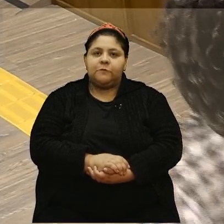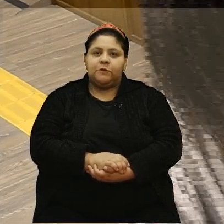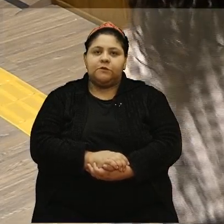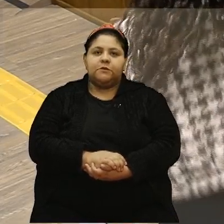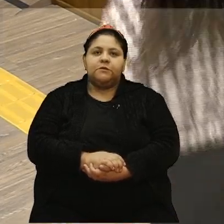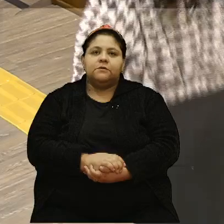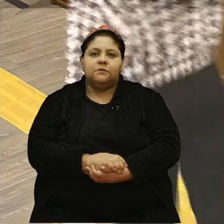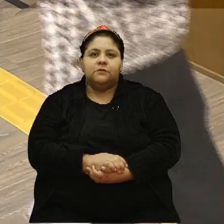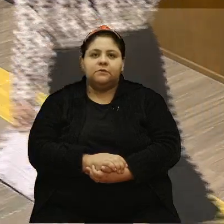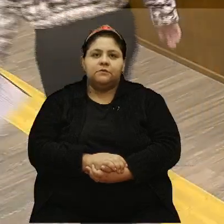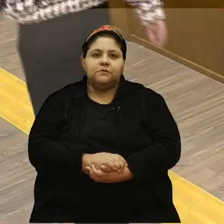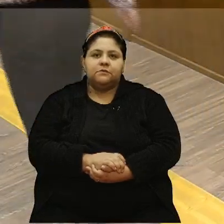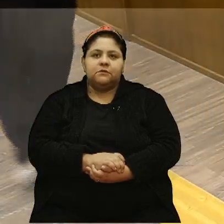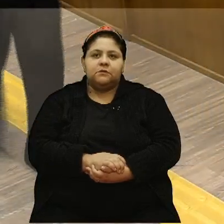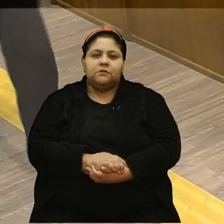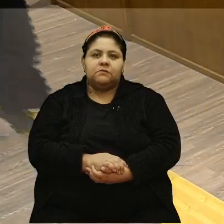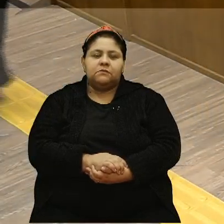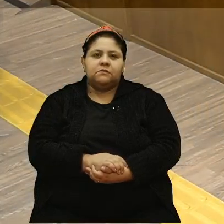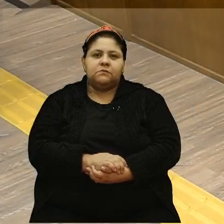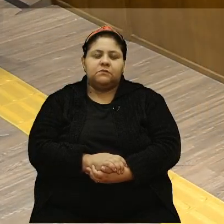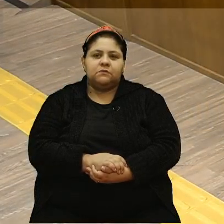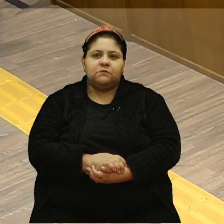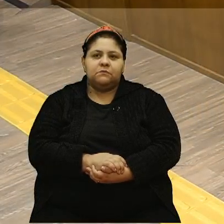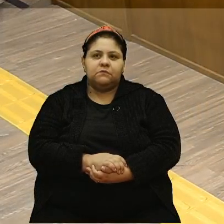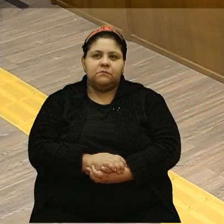Peço a palavra, senhor presidente.